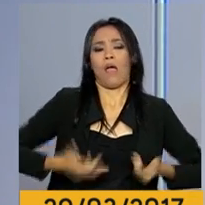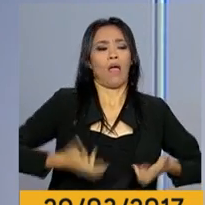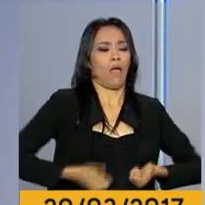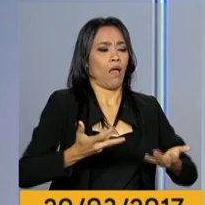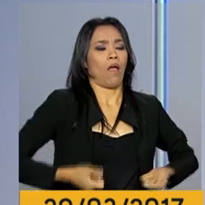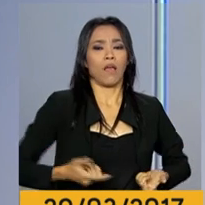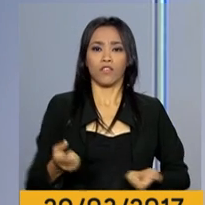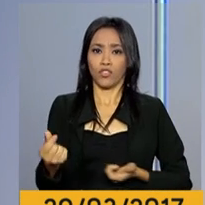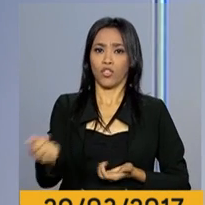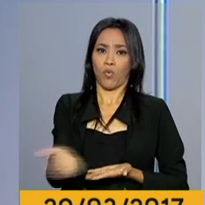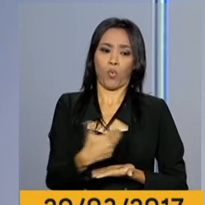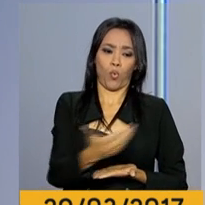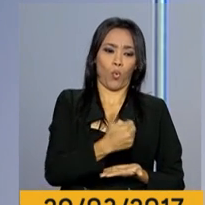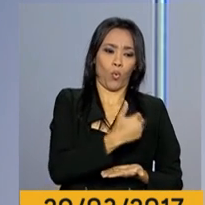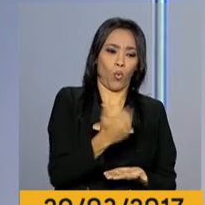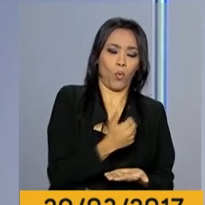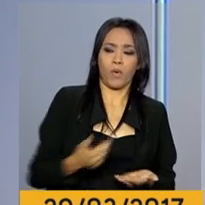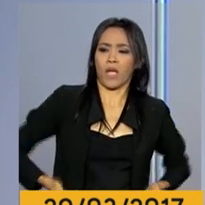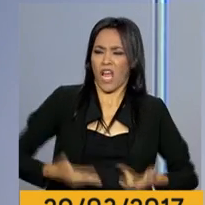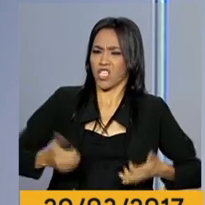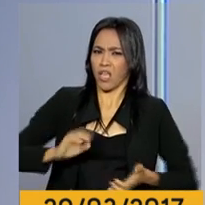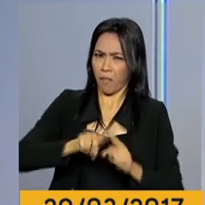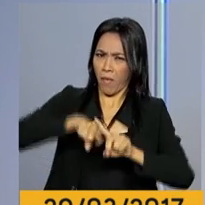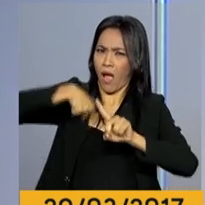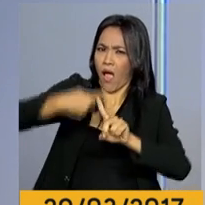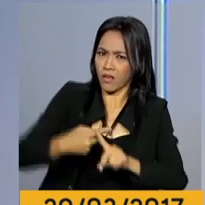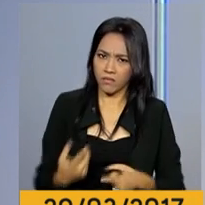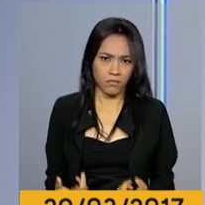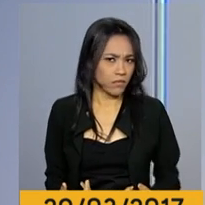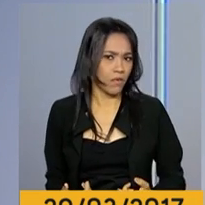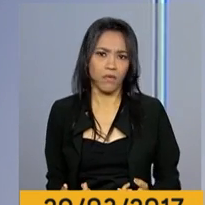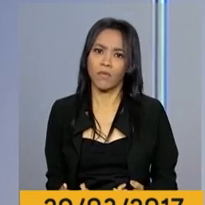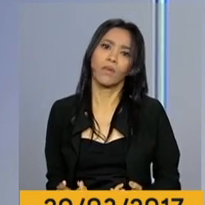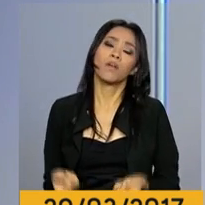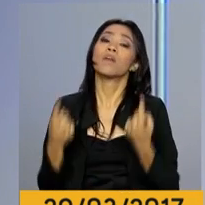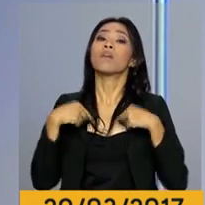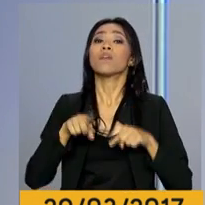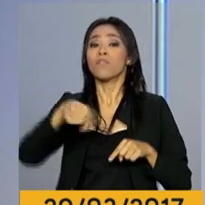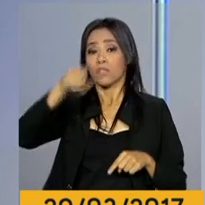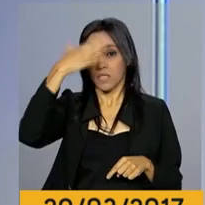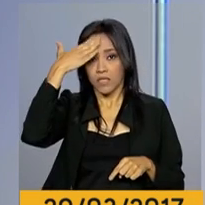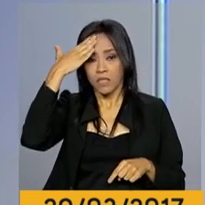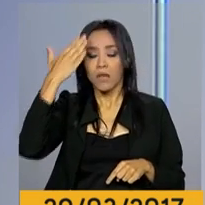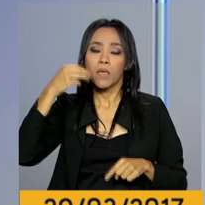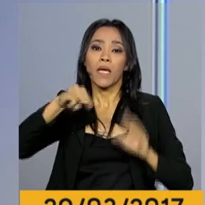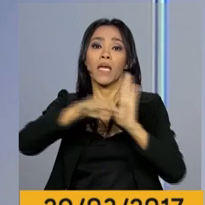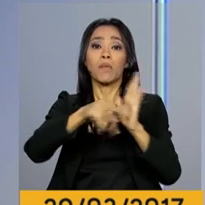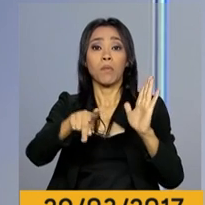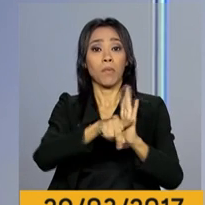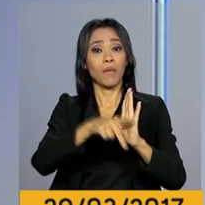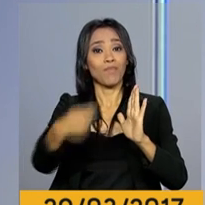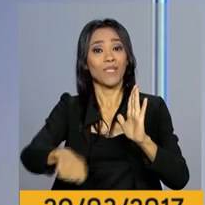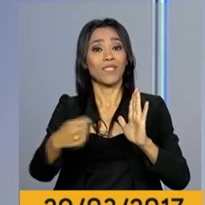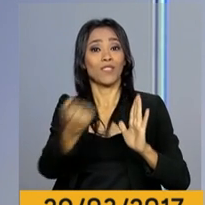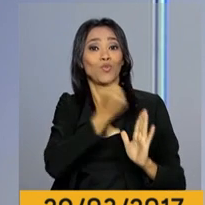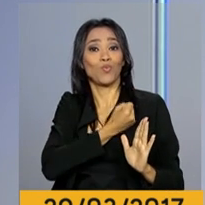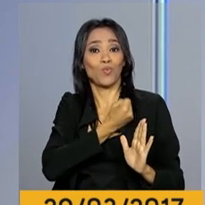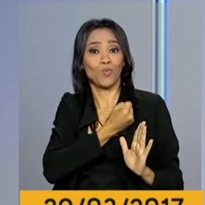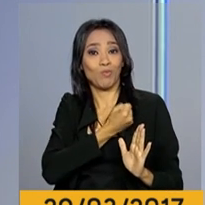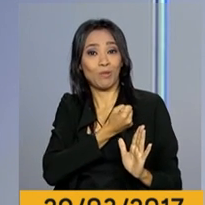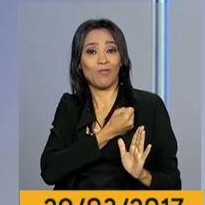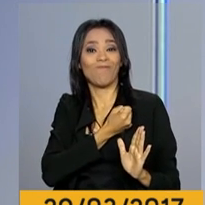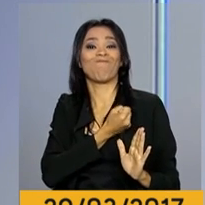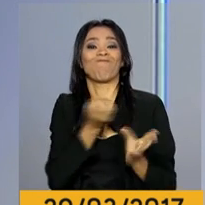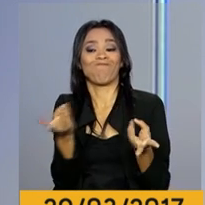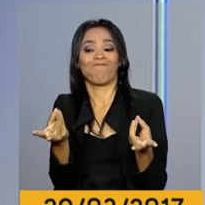arrecada e quando andamos a proposta de emenda constitucional e os senhores sabem que nada convencional depende de um corão qualificado